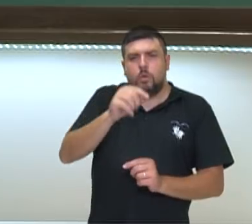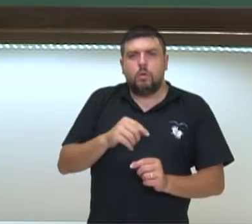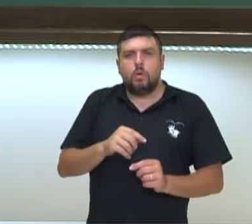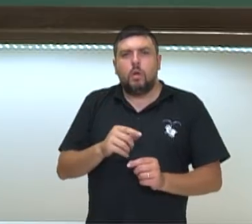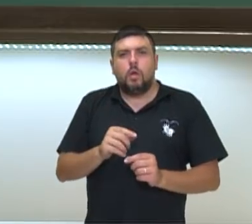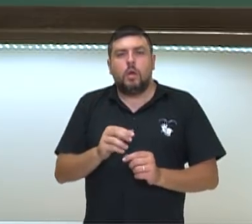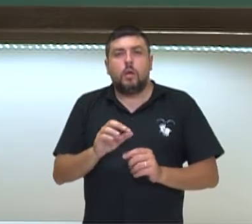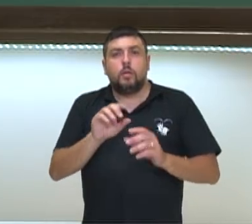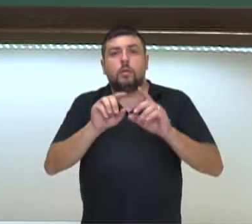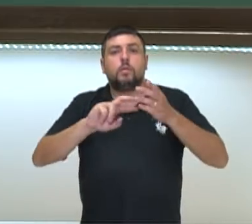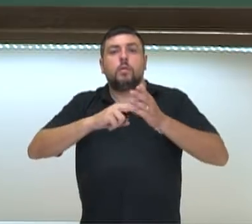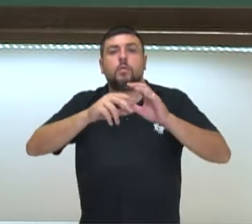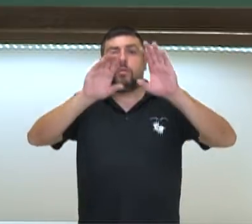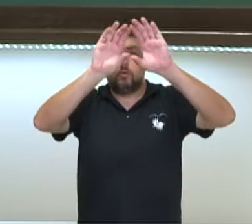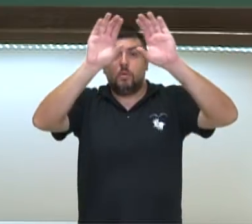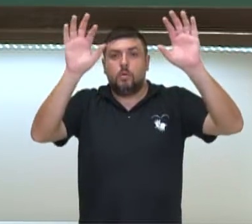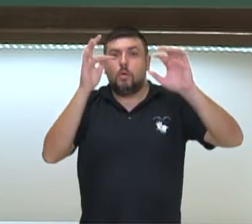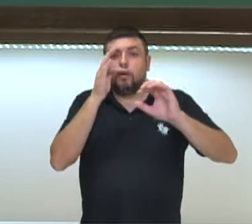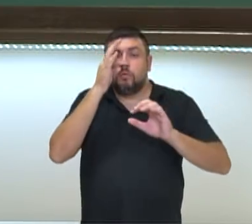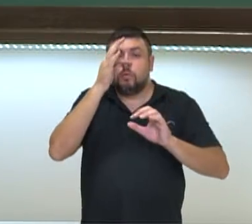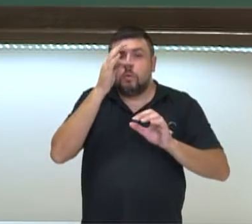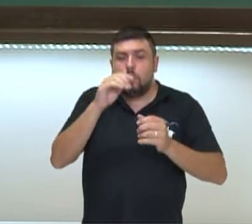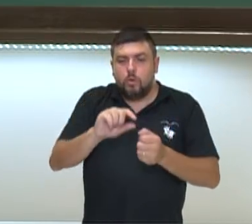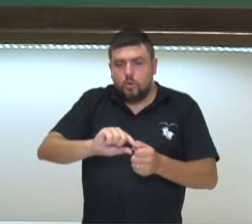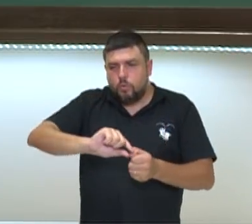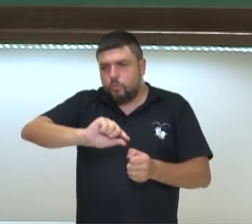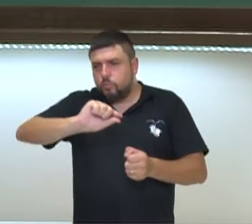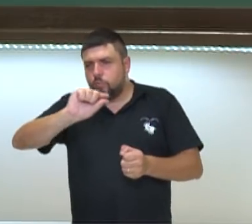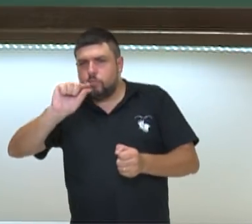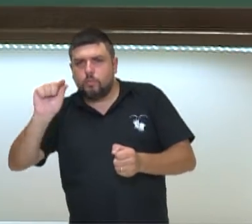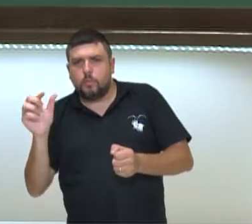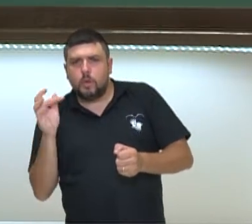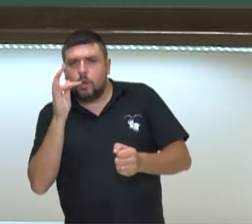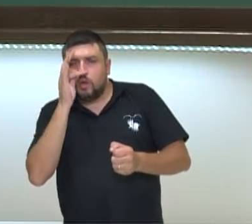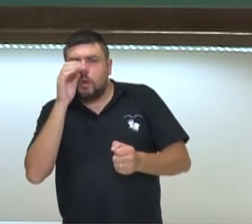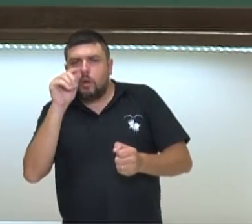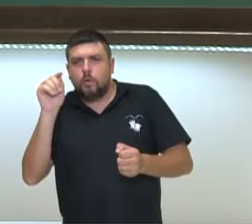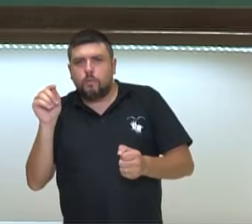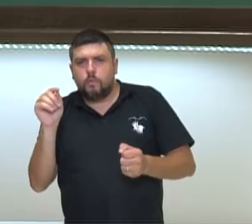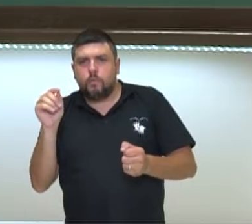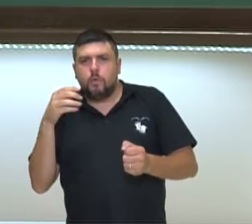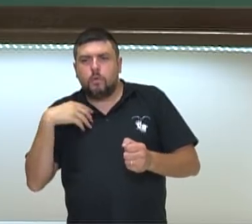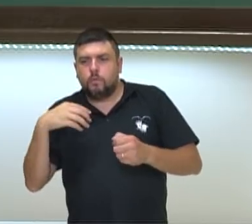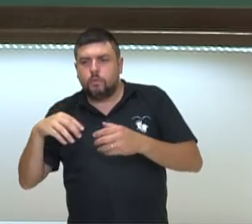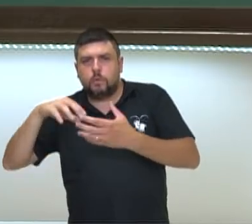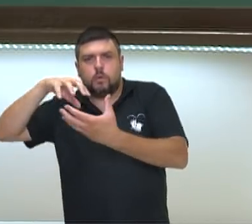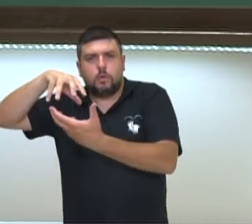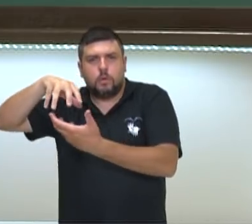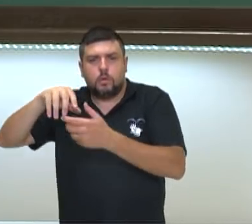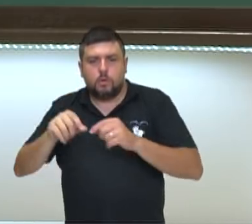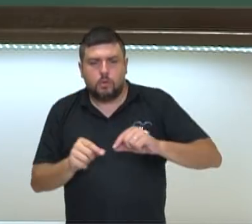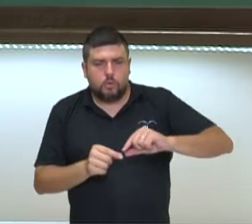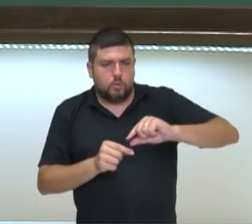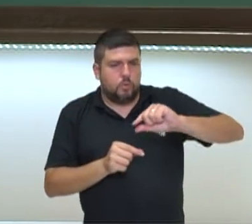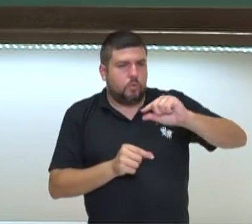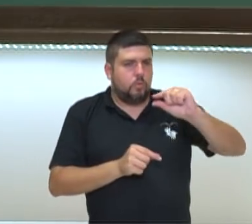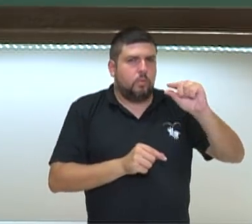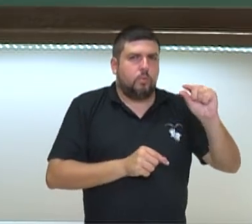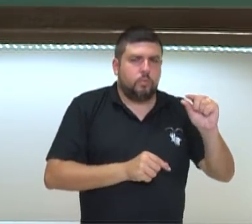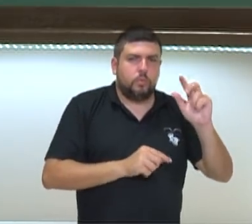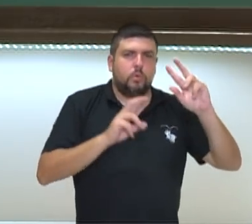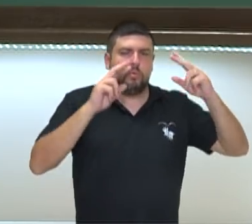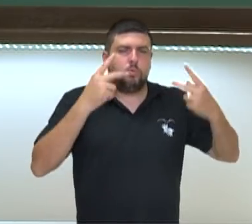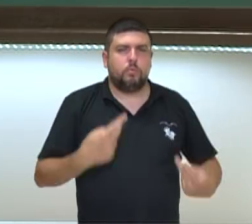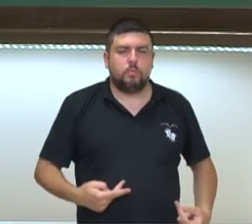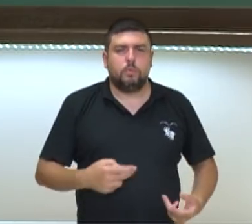o lado, que é a terra, e um do meio, que é o homem. Então, falando da harmonia que o homem tem que ter com o céu, com a terra, com